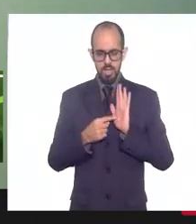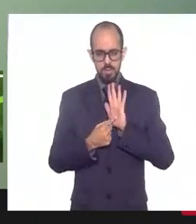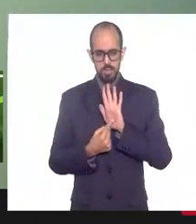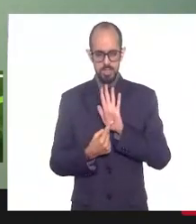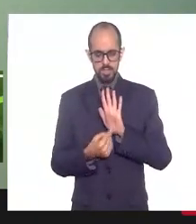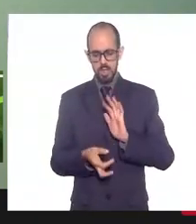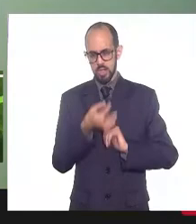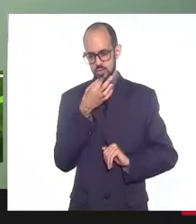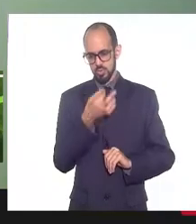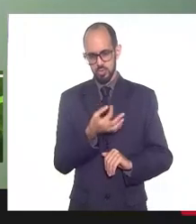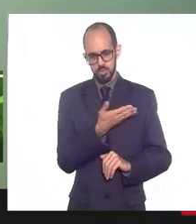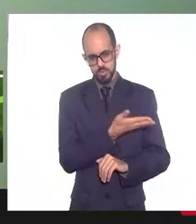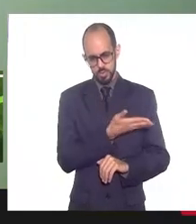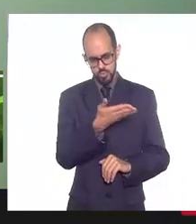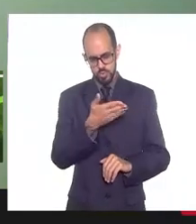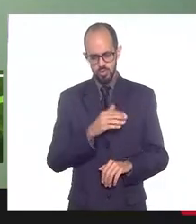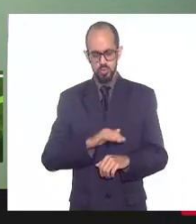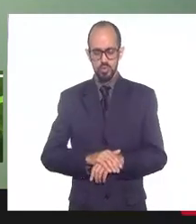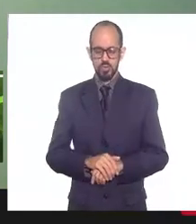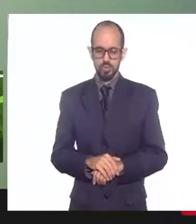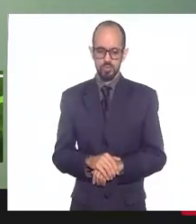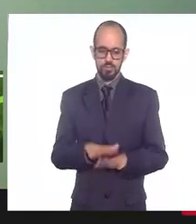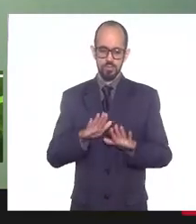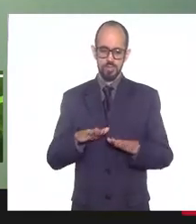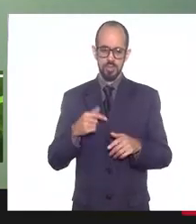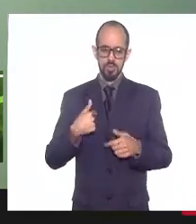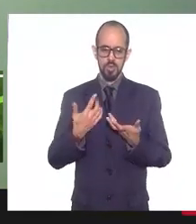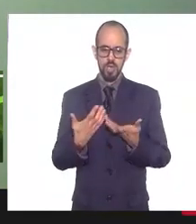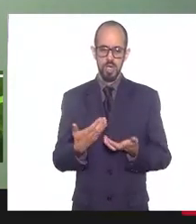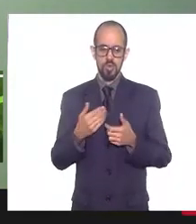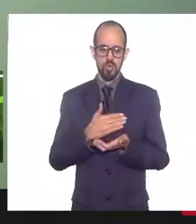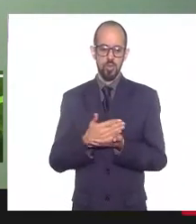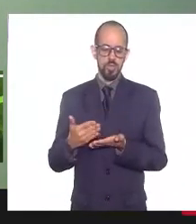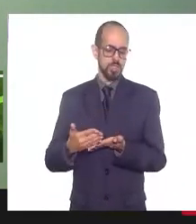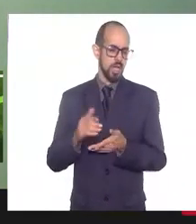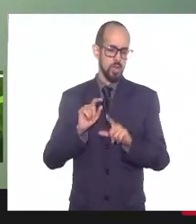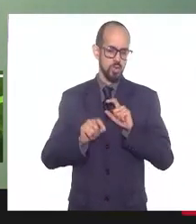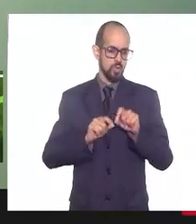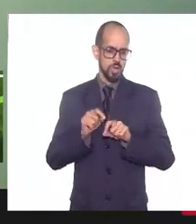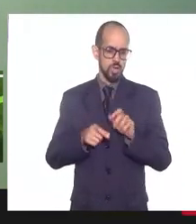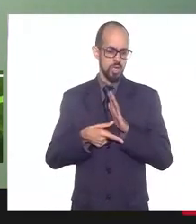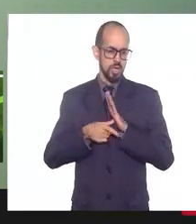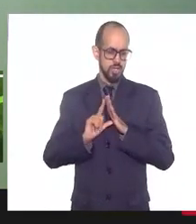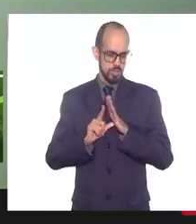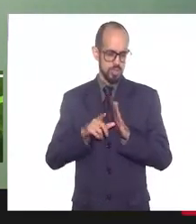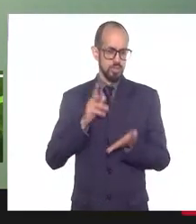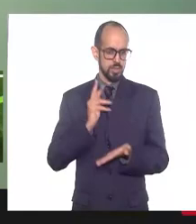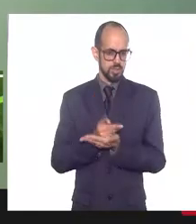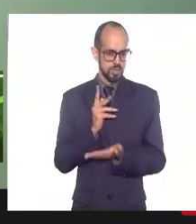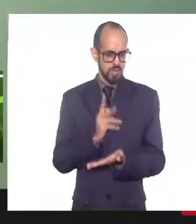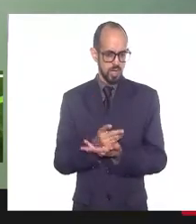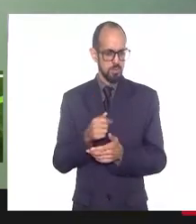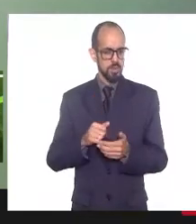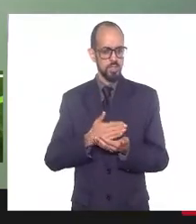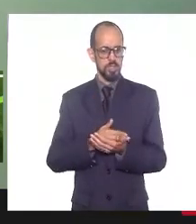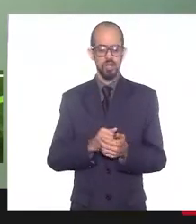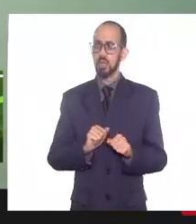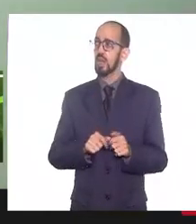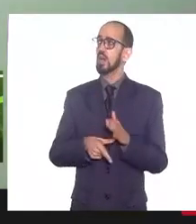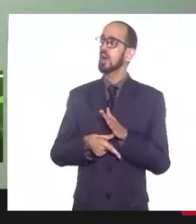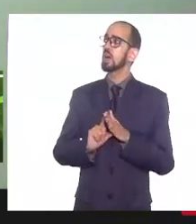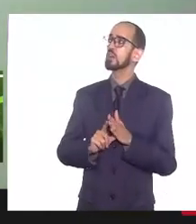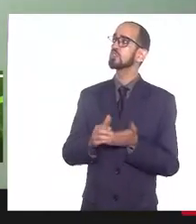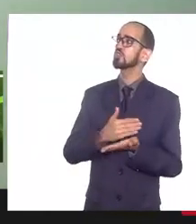apresentar as suas ponderações. E eu queria iniciar dizendo que antes de iniciar